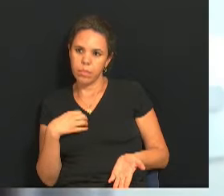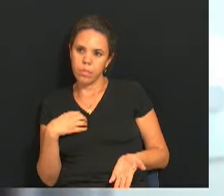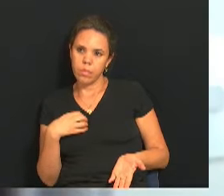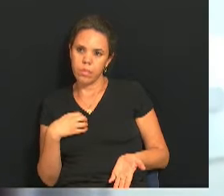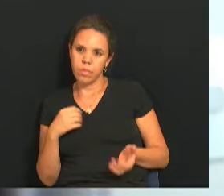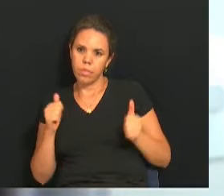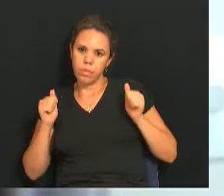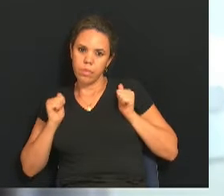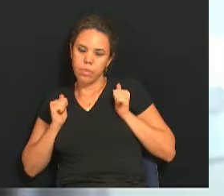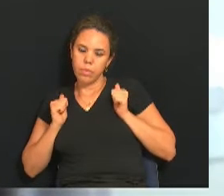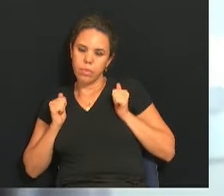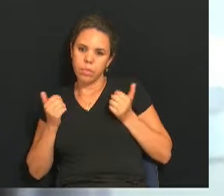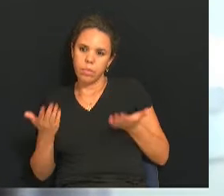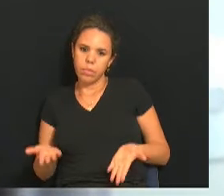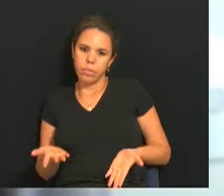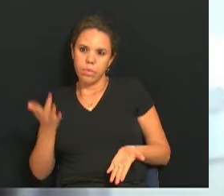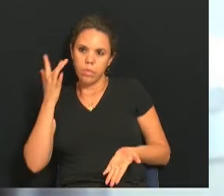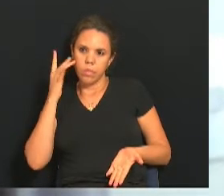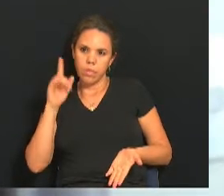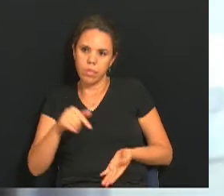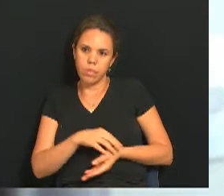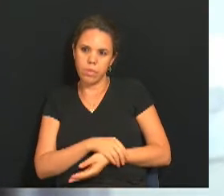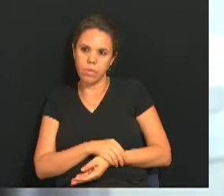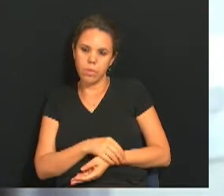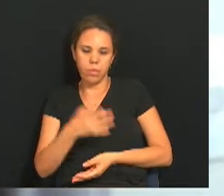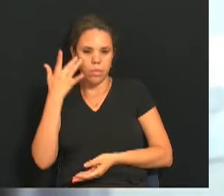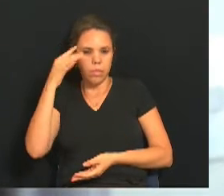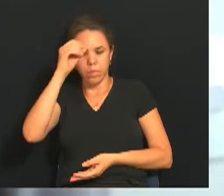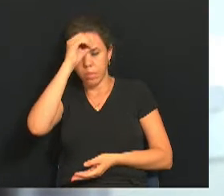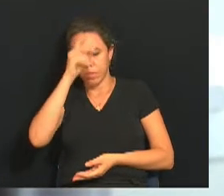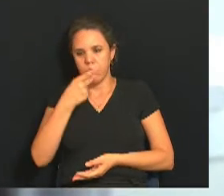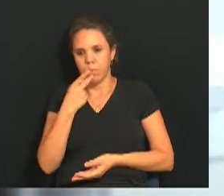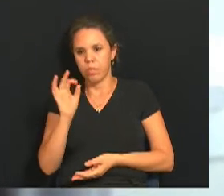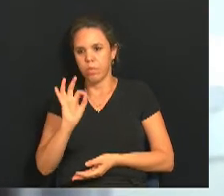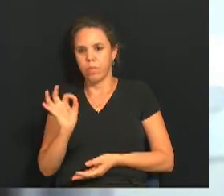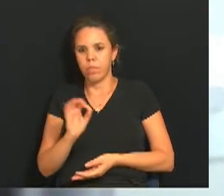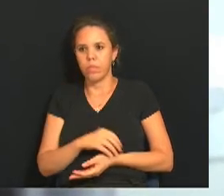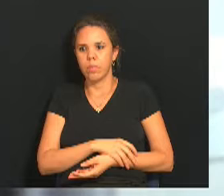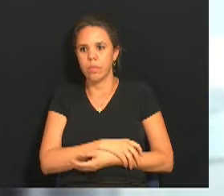estacionado, né? Acho que, não sei, eu não saberia dizer, porque isso não foi encaminhado.